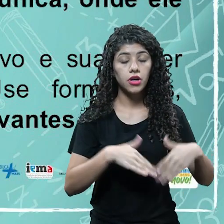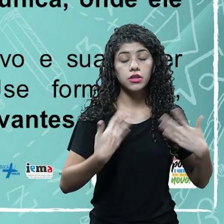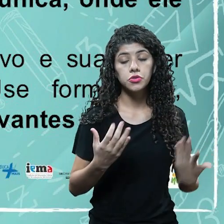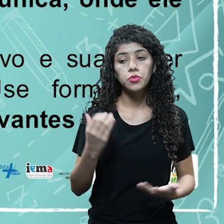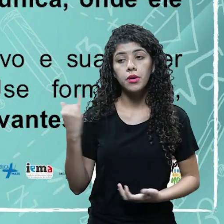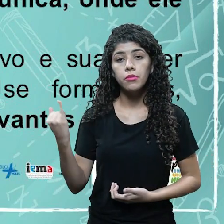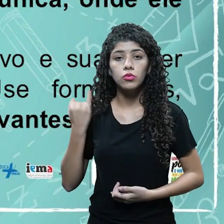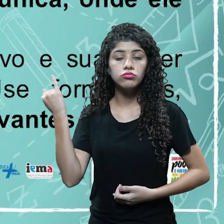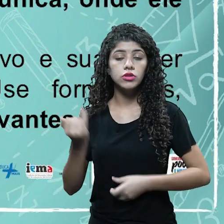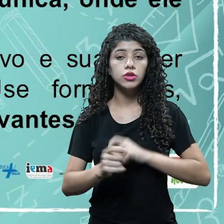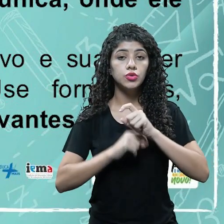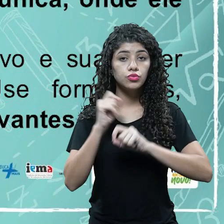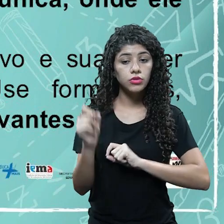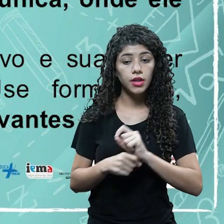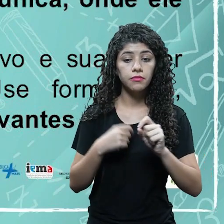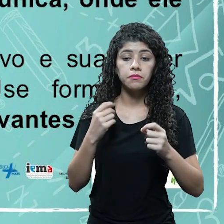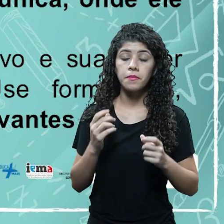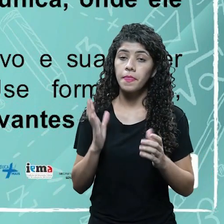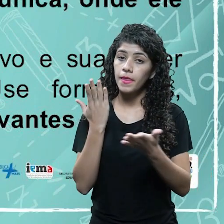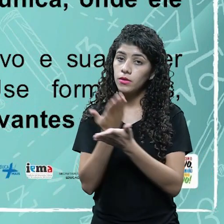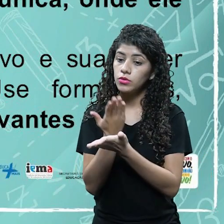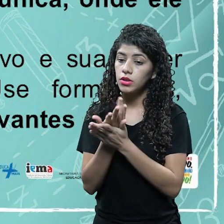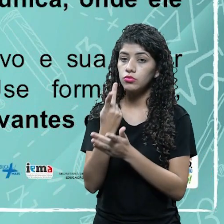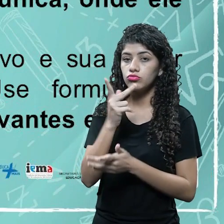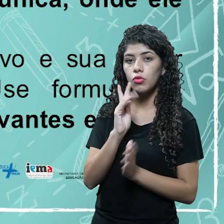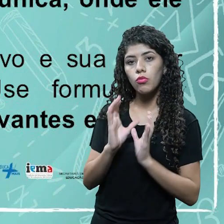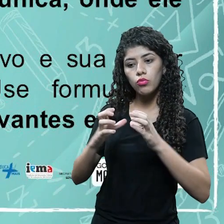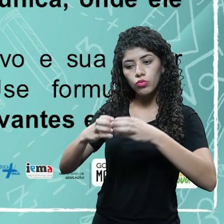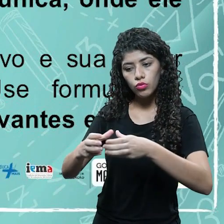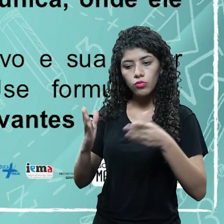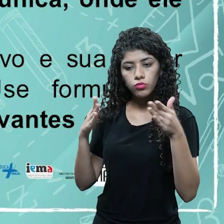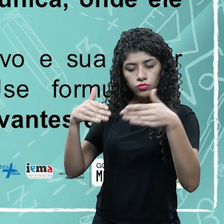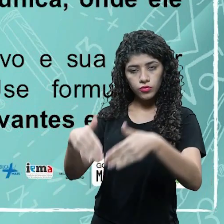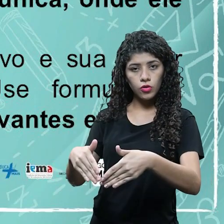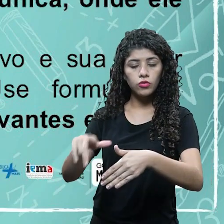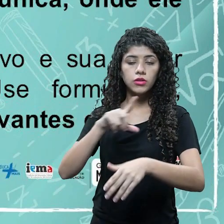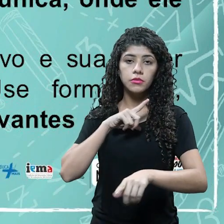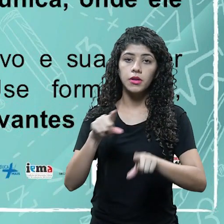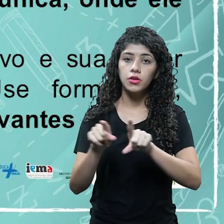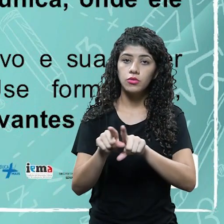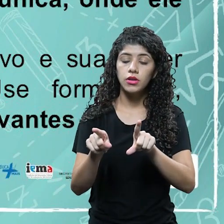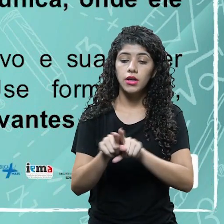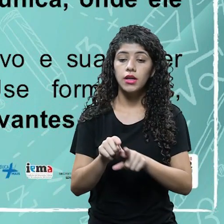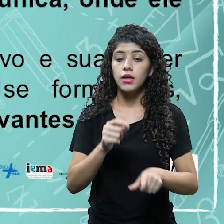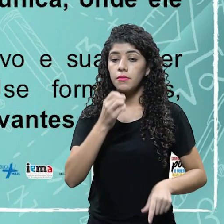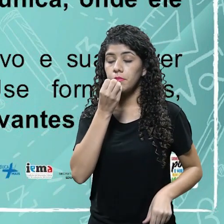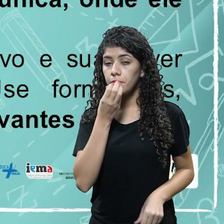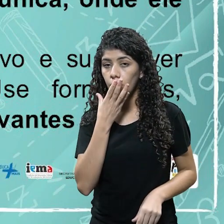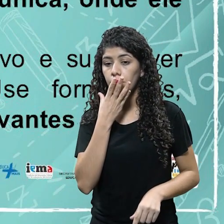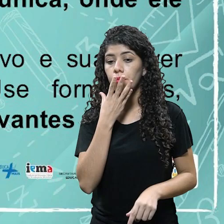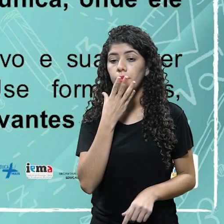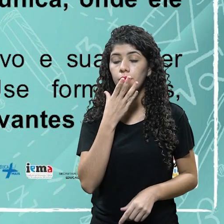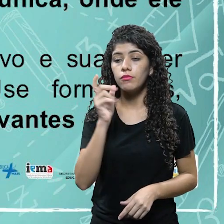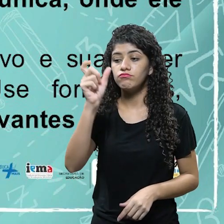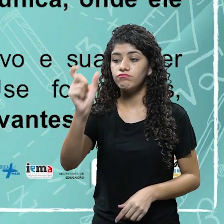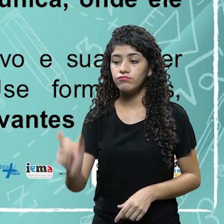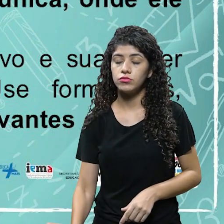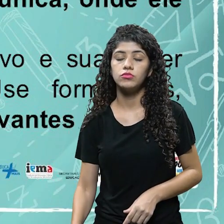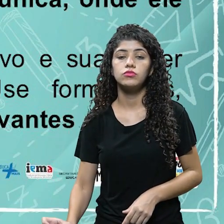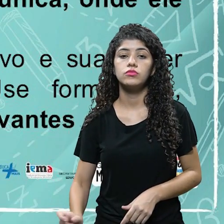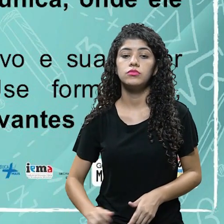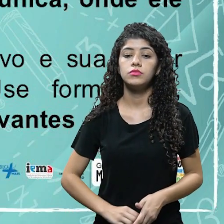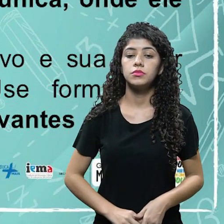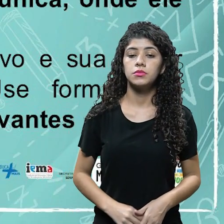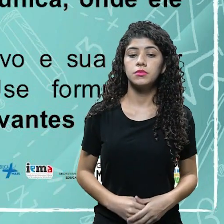pode fazer isso estudando seu público-alvo, tá? E sua buyer persona, quer dizer o quê? A sua representação do cliente ideal. Nós vamos